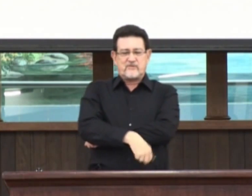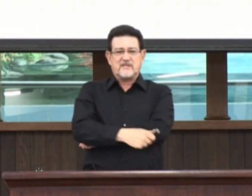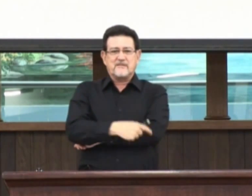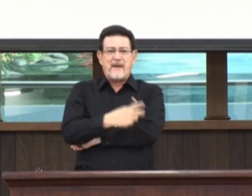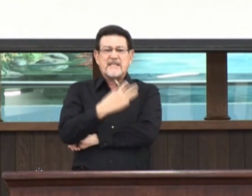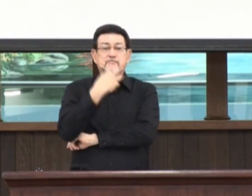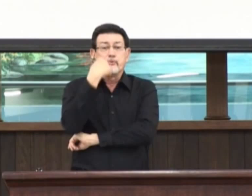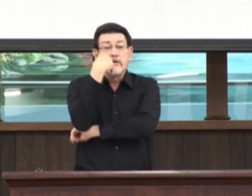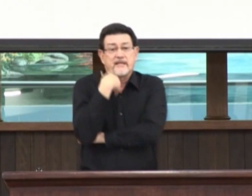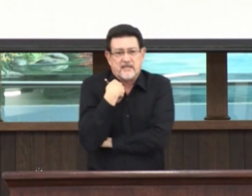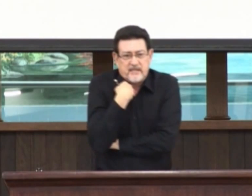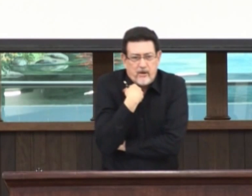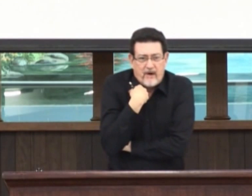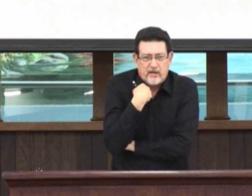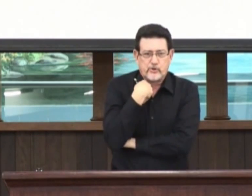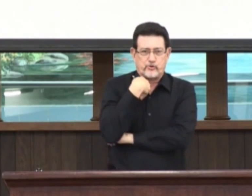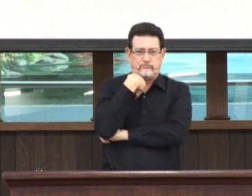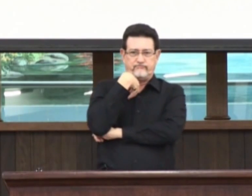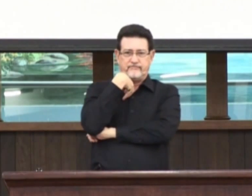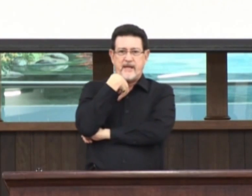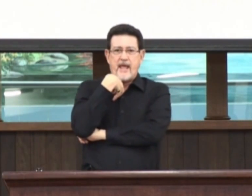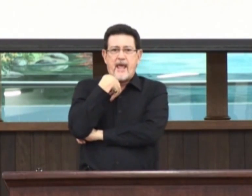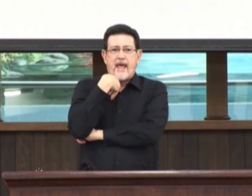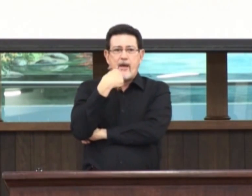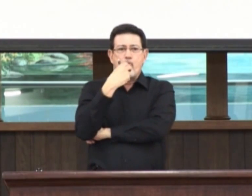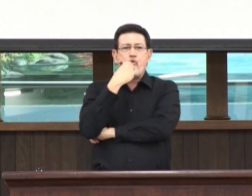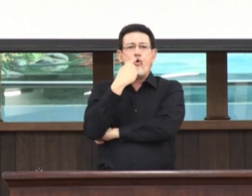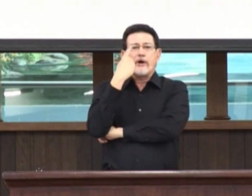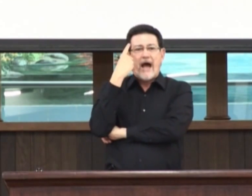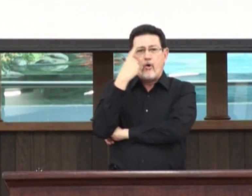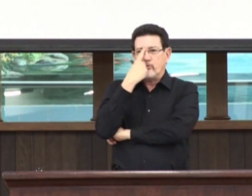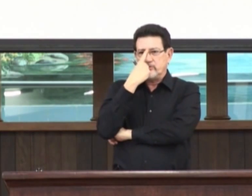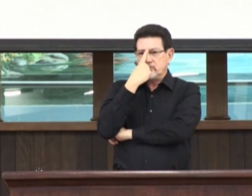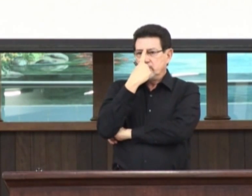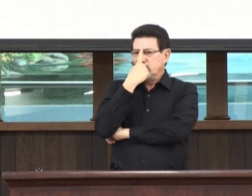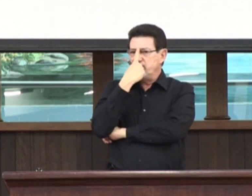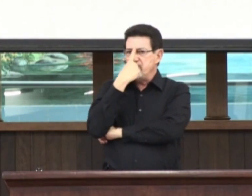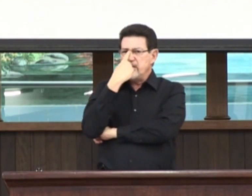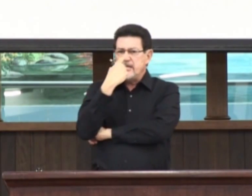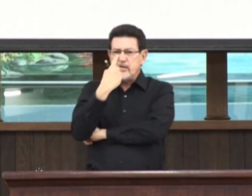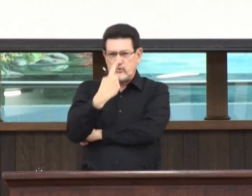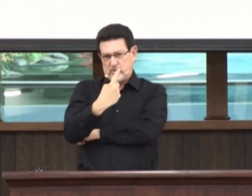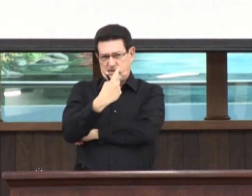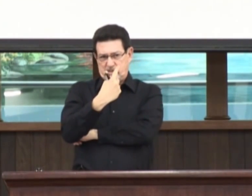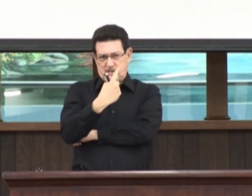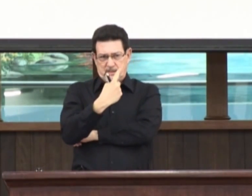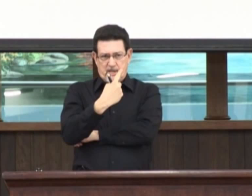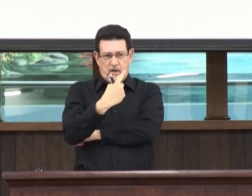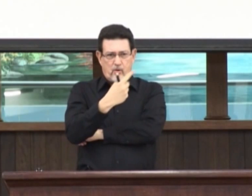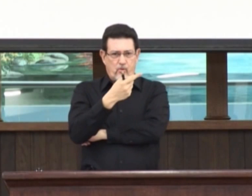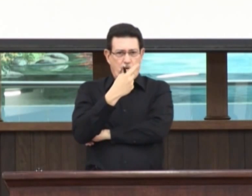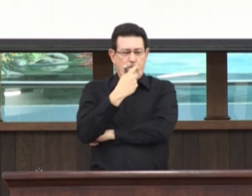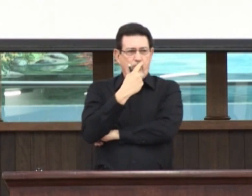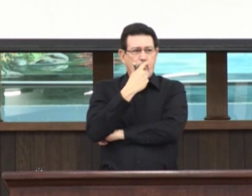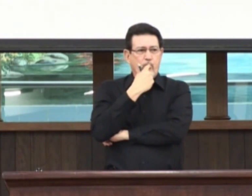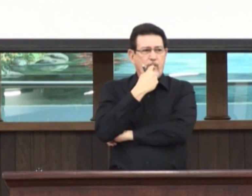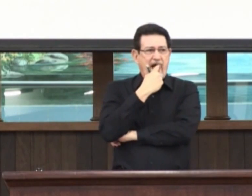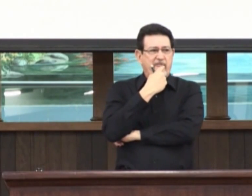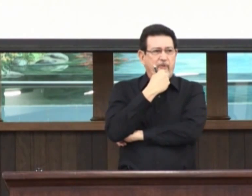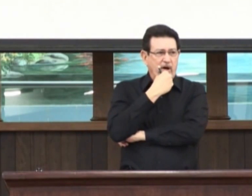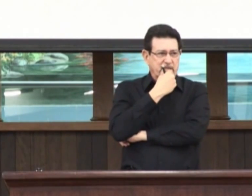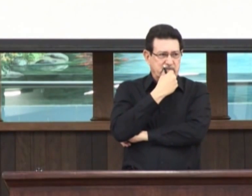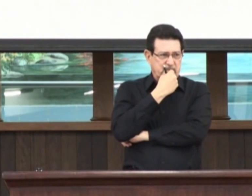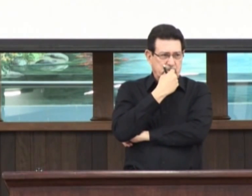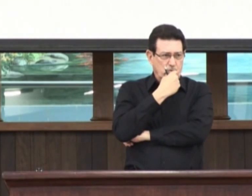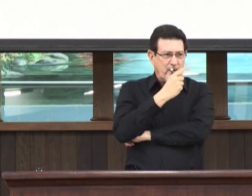Uma das coisas mais bonitas que eu acho é um coral de meninos com